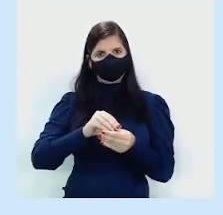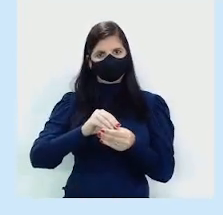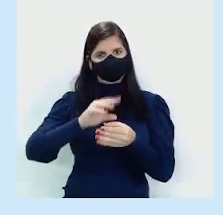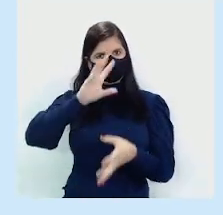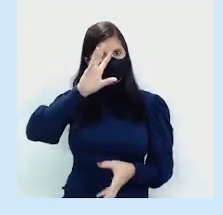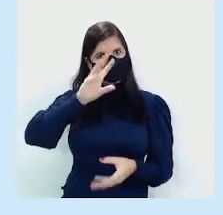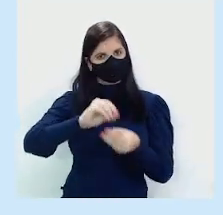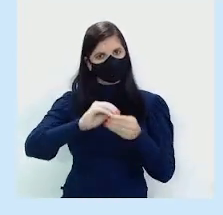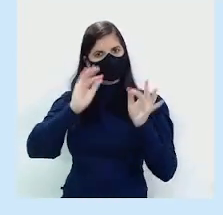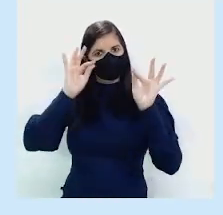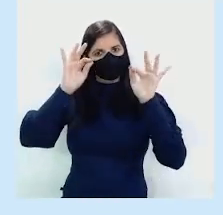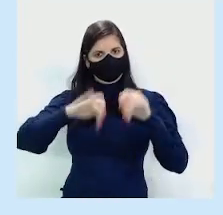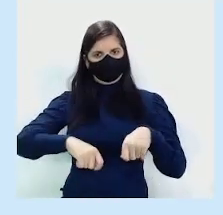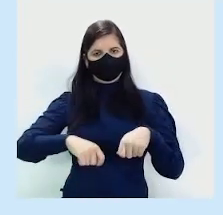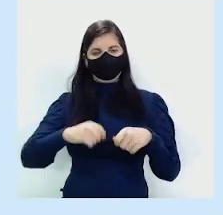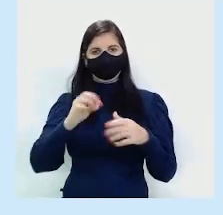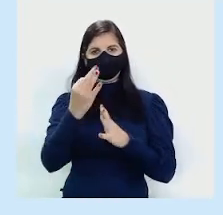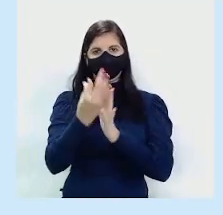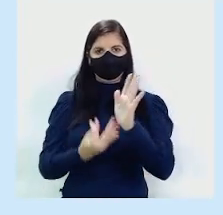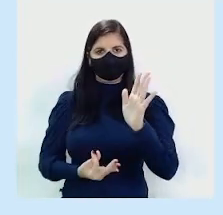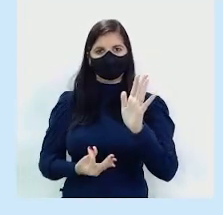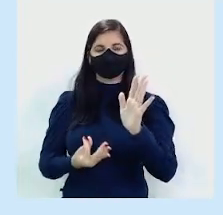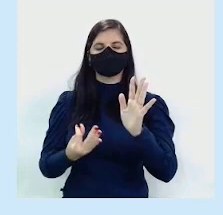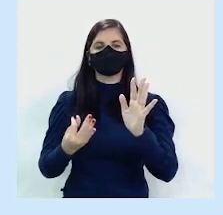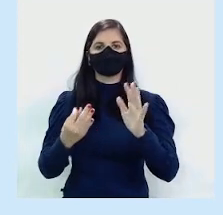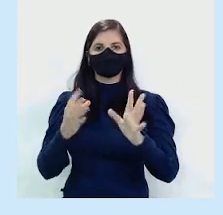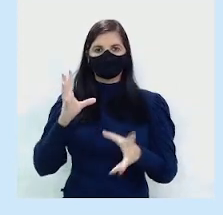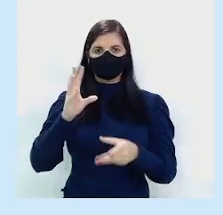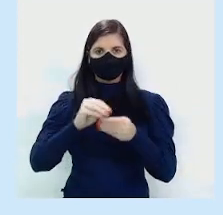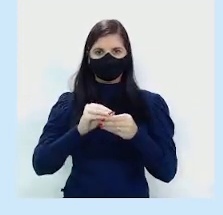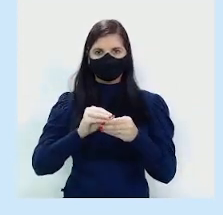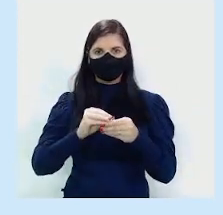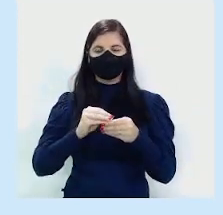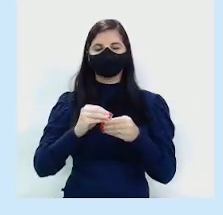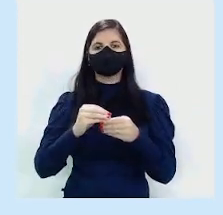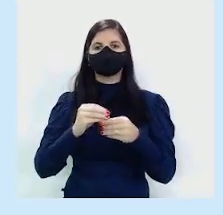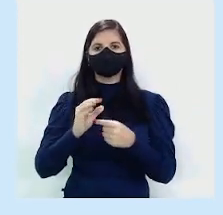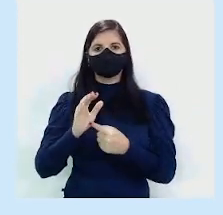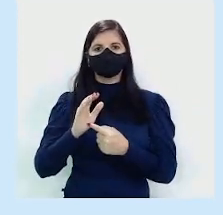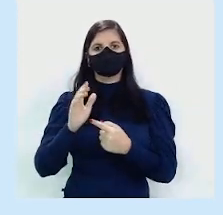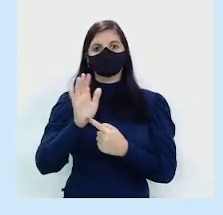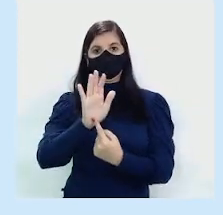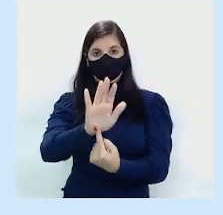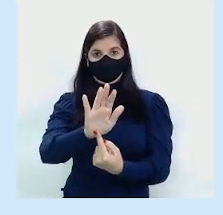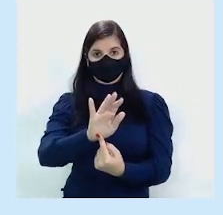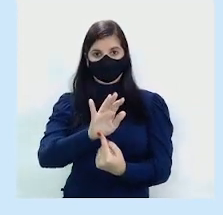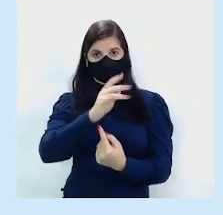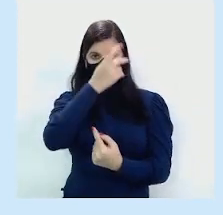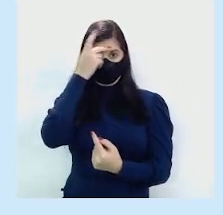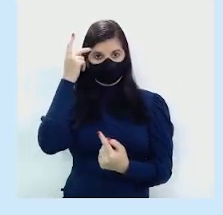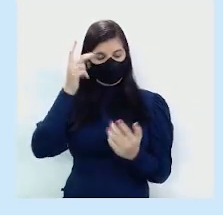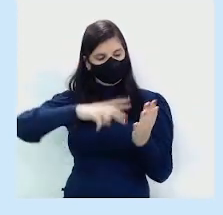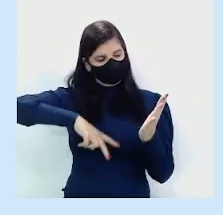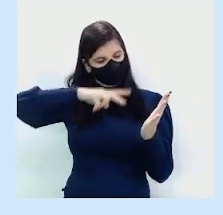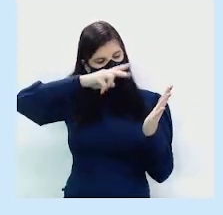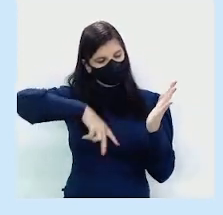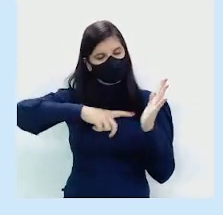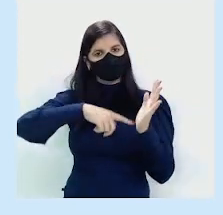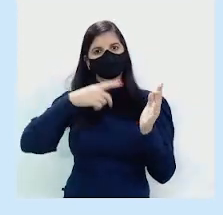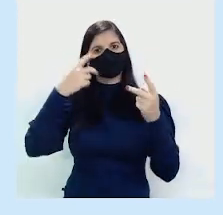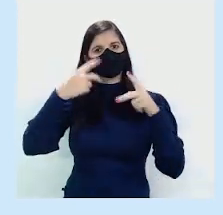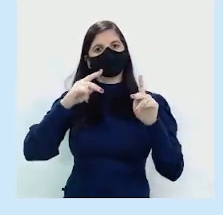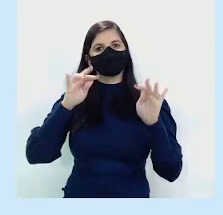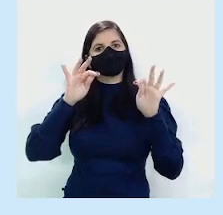resumo, né? É o fechamento do texto. Então, a conclusão, ela vai apresentar para a gente, enquanto leitor, quais foram